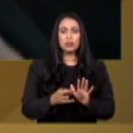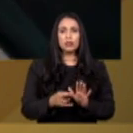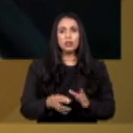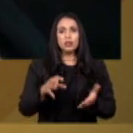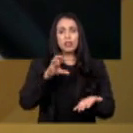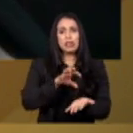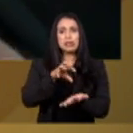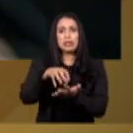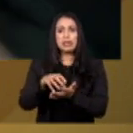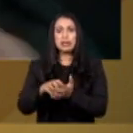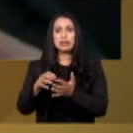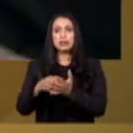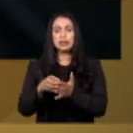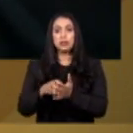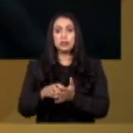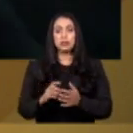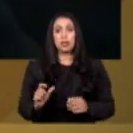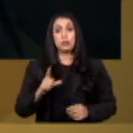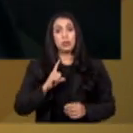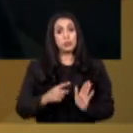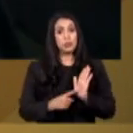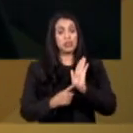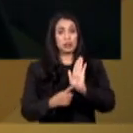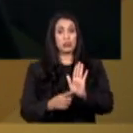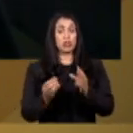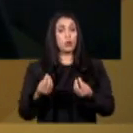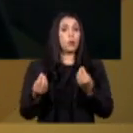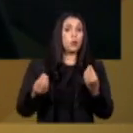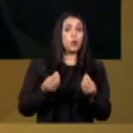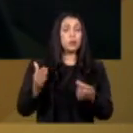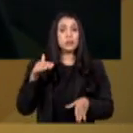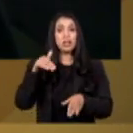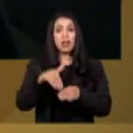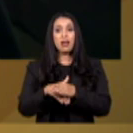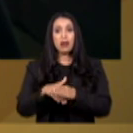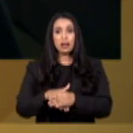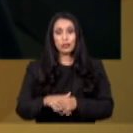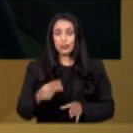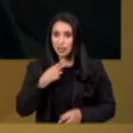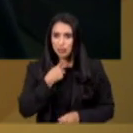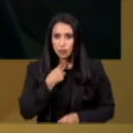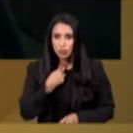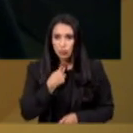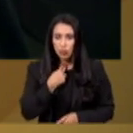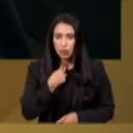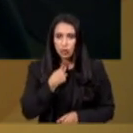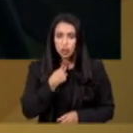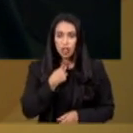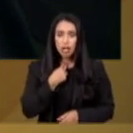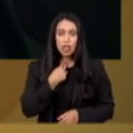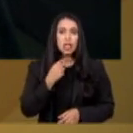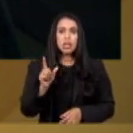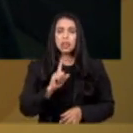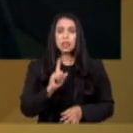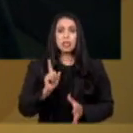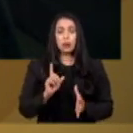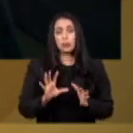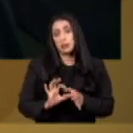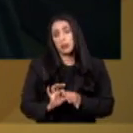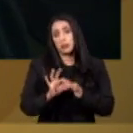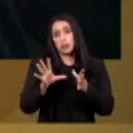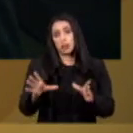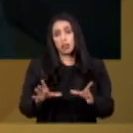a forma nem são mais não pode restringir a elegibilidade dos